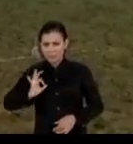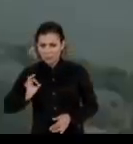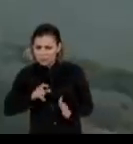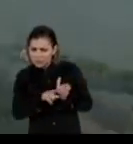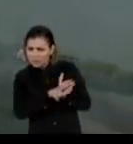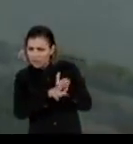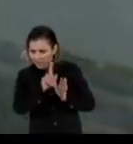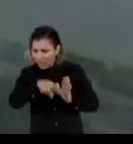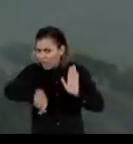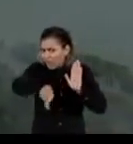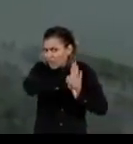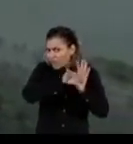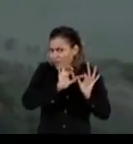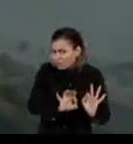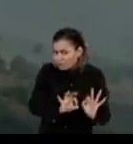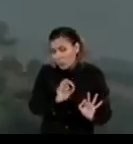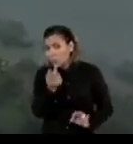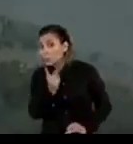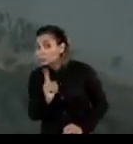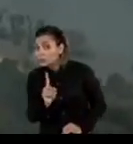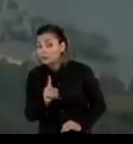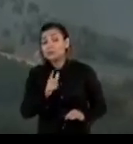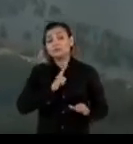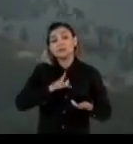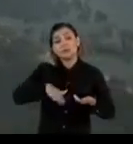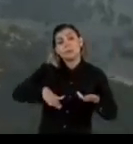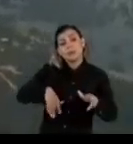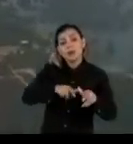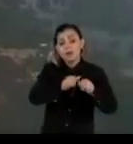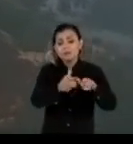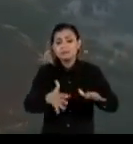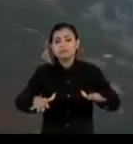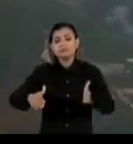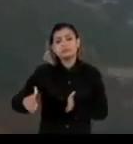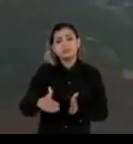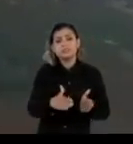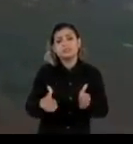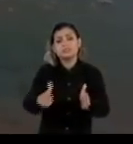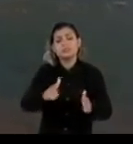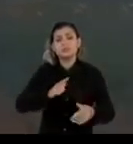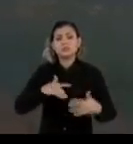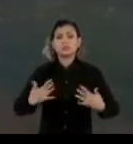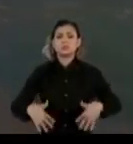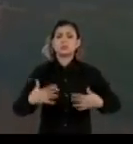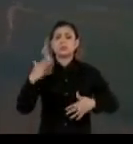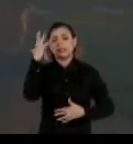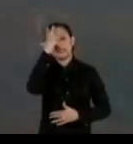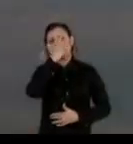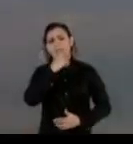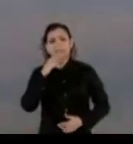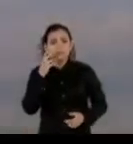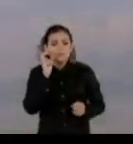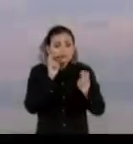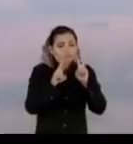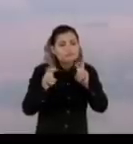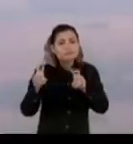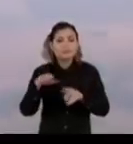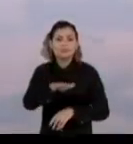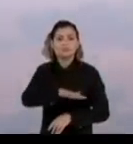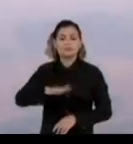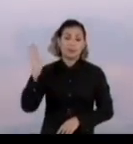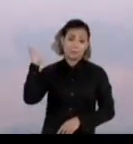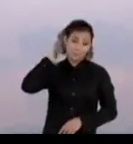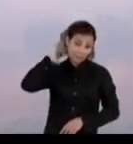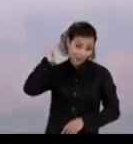criminoso. Alter do Chão, com belas praias de água doce às margens do rio Tapajós, é um dos destinos turísticos do Pará. Para